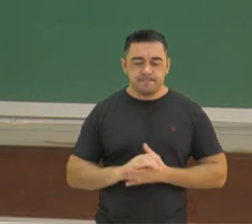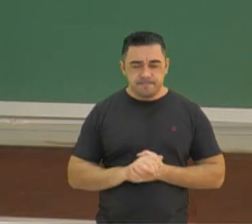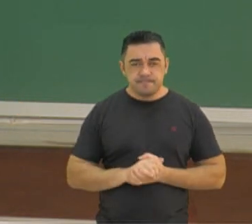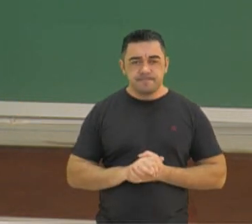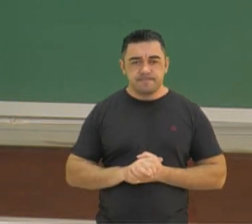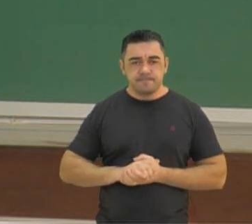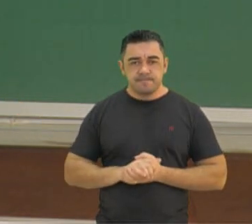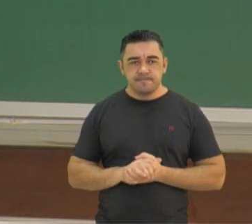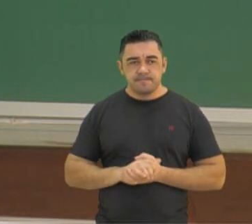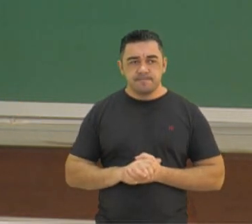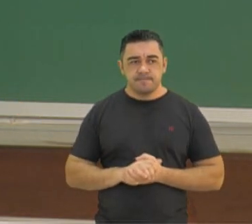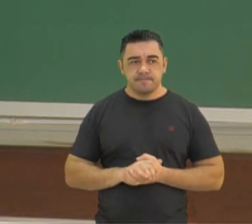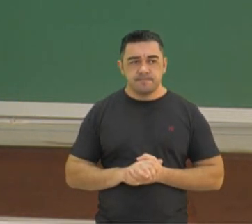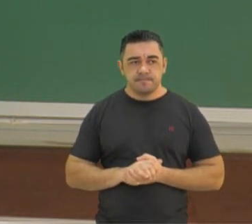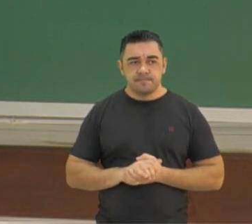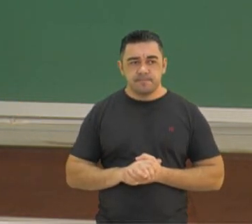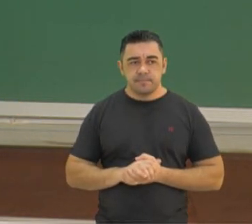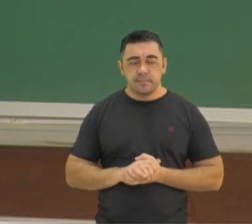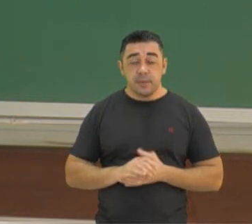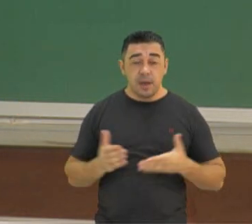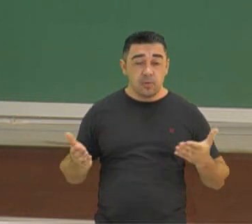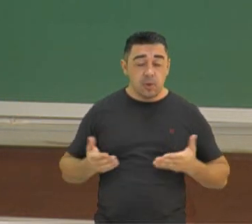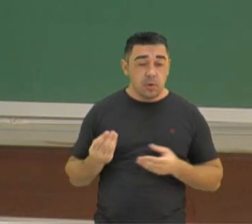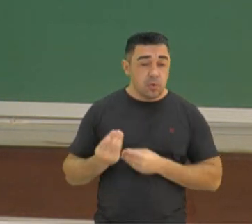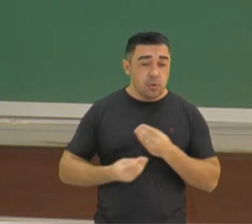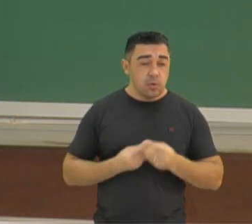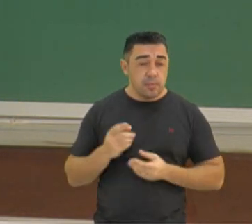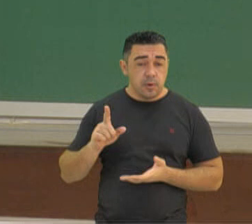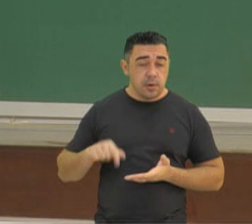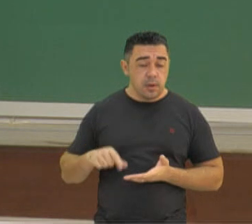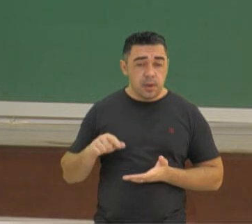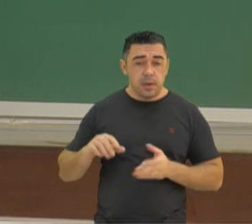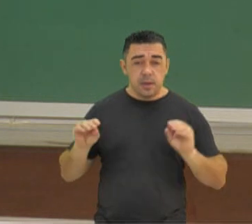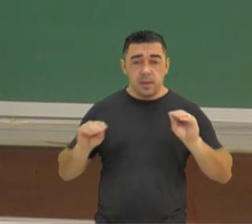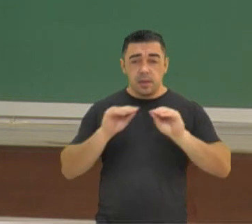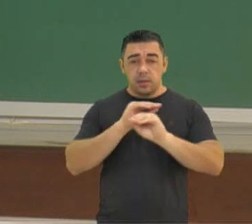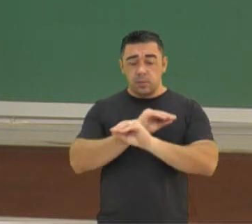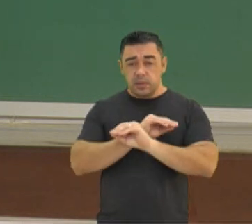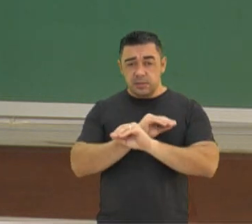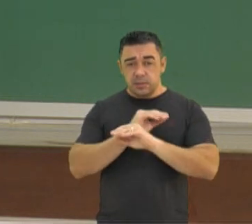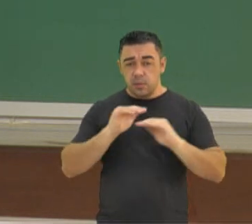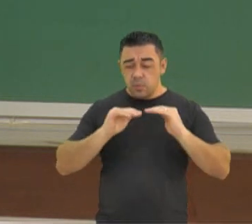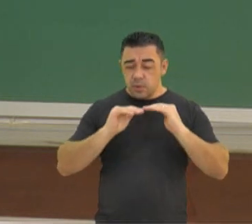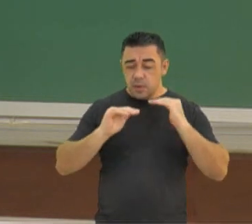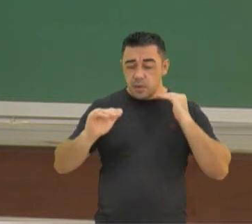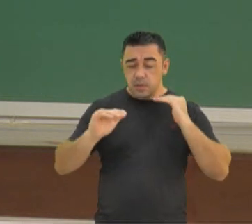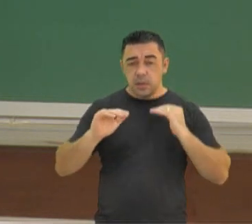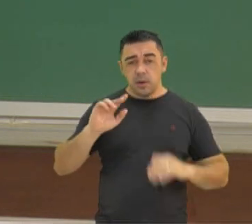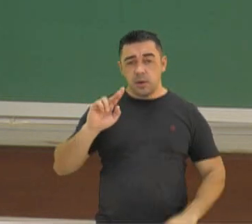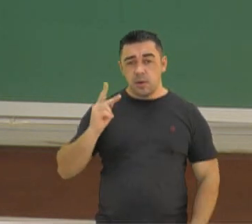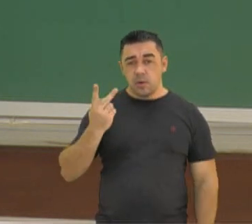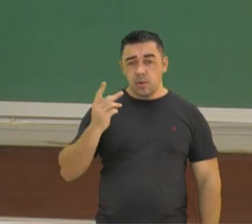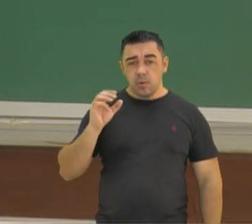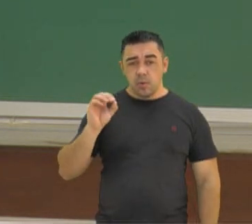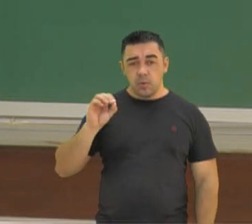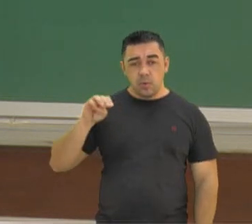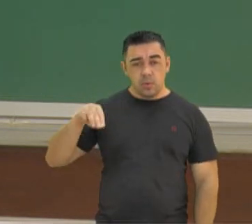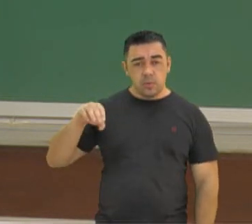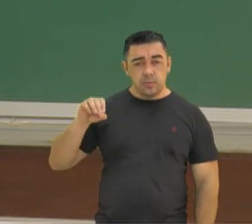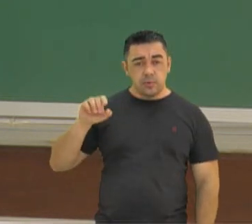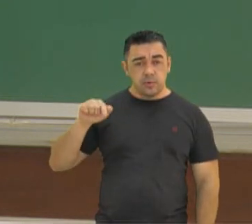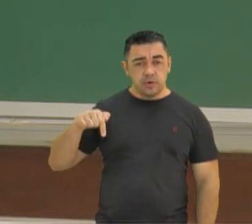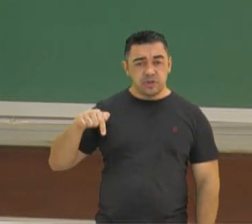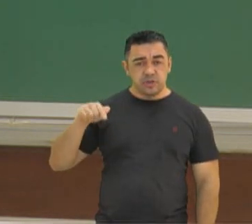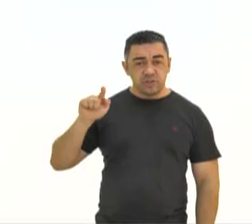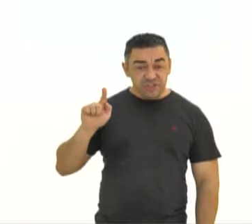nossa igualdade. Agora eu vou comentar aqui sobre equação linear homogênea. O que seria essa equação linear